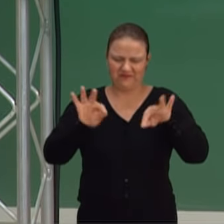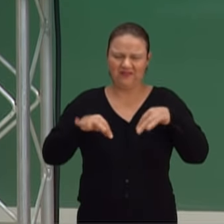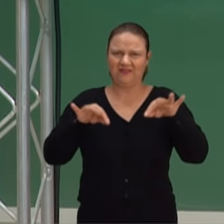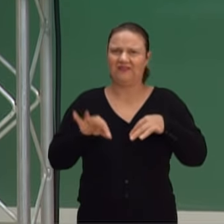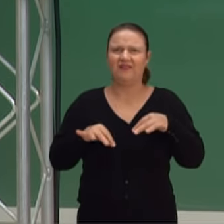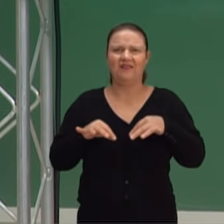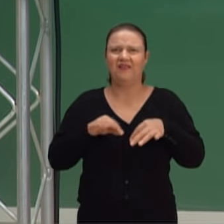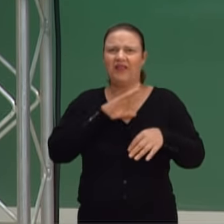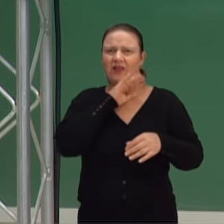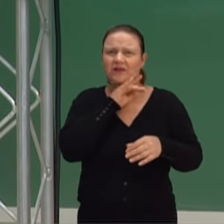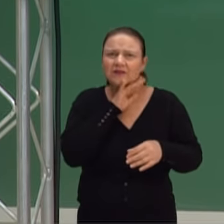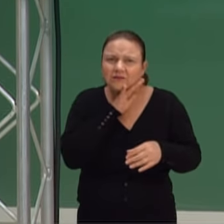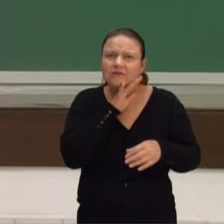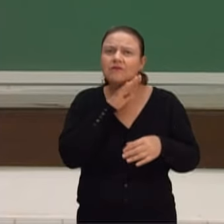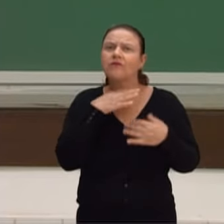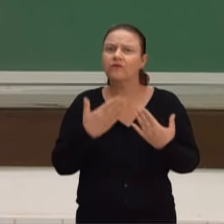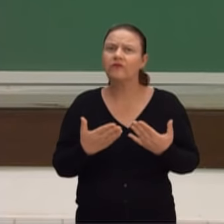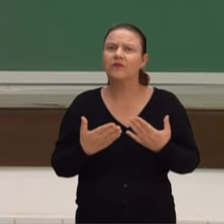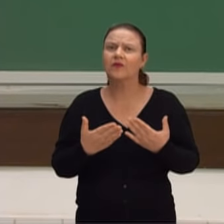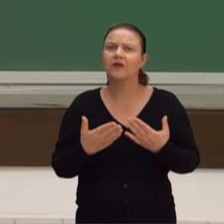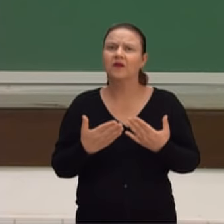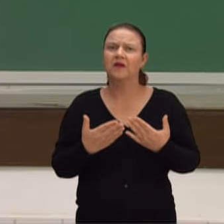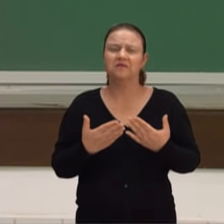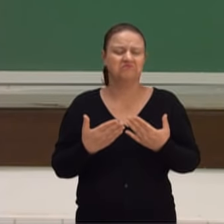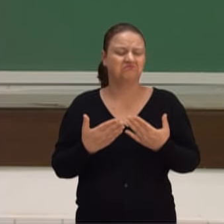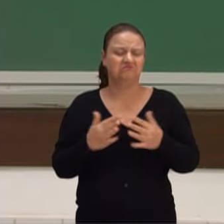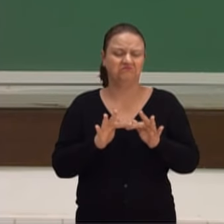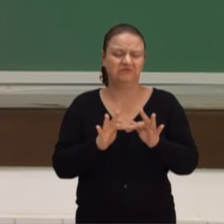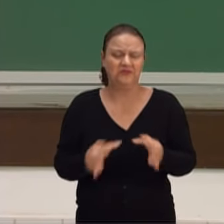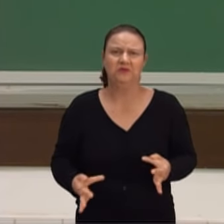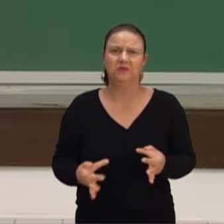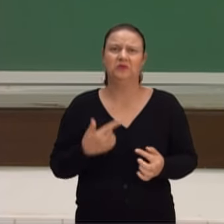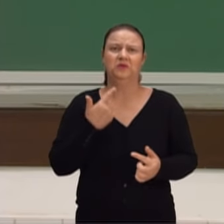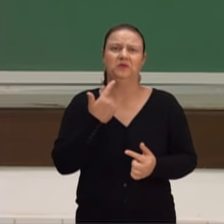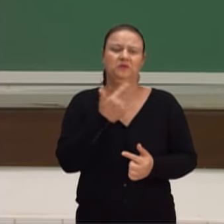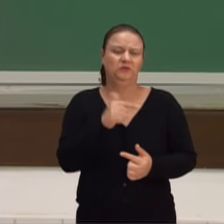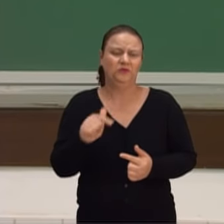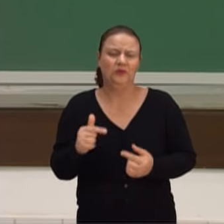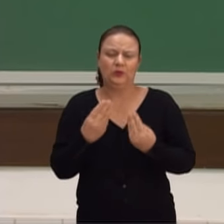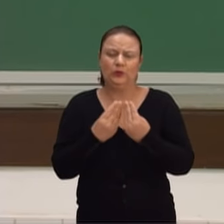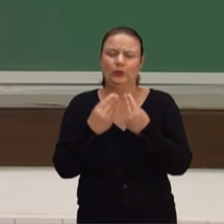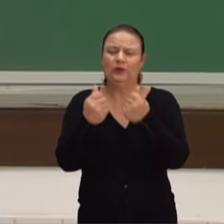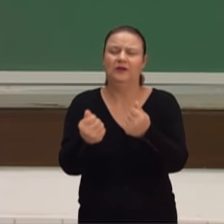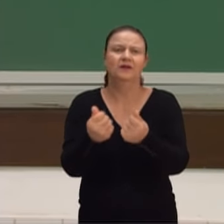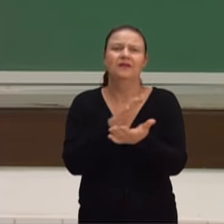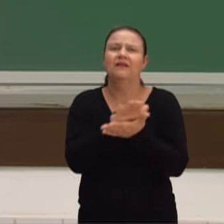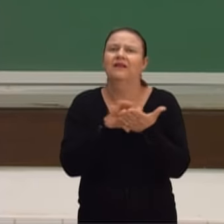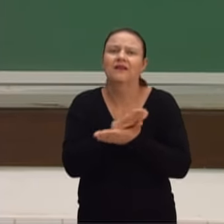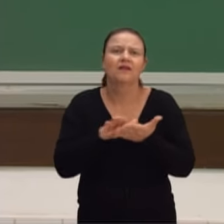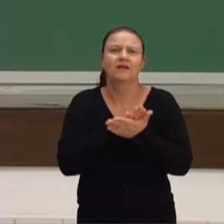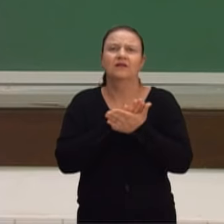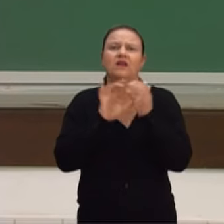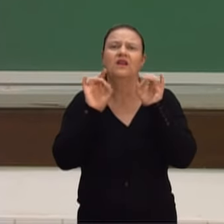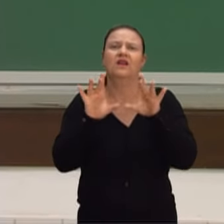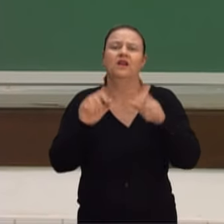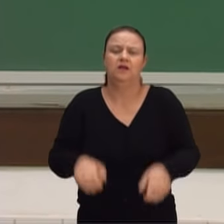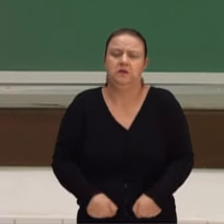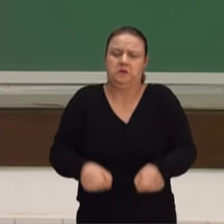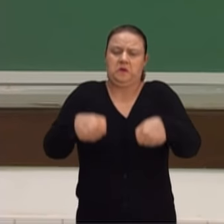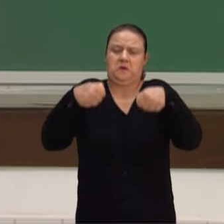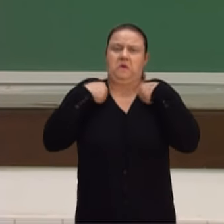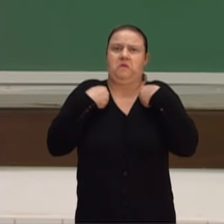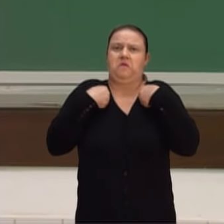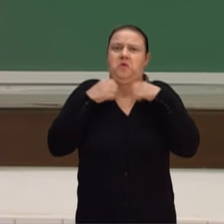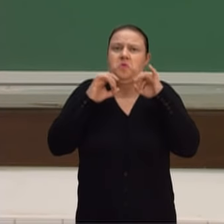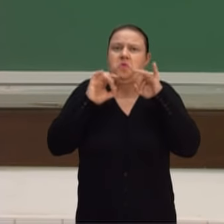cru ainda, de algodão quase cru, bem grosseiro, sem nenhuma qualidade melhor dele. O suficiente para cobrir